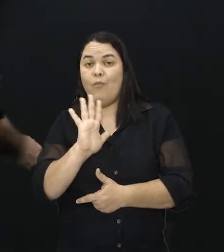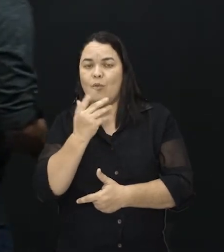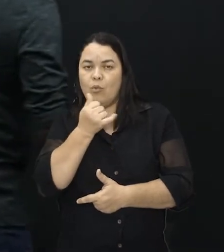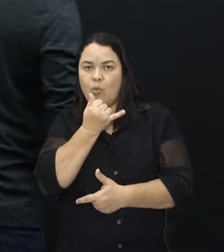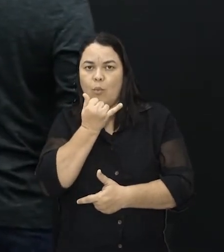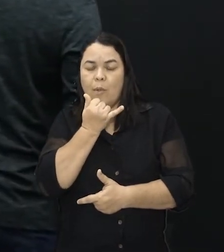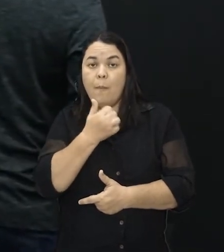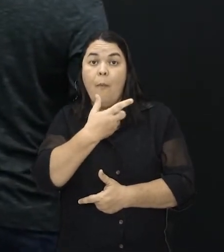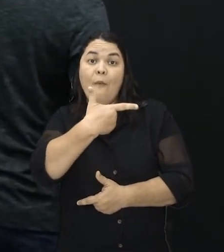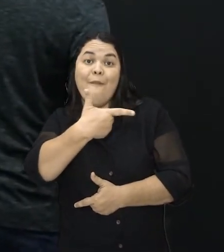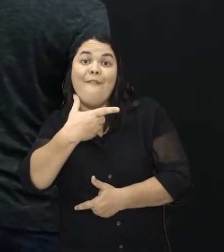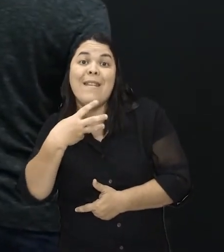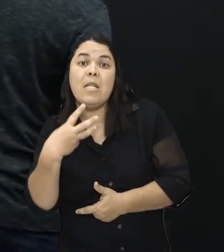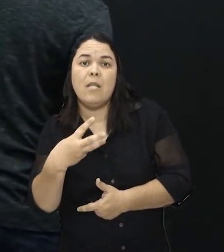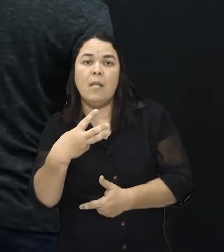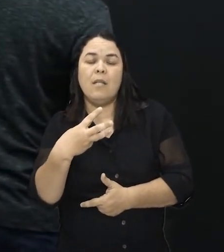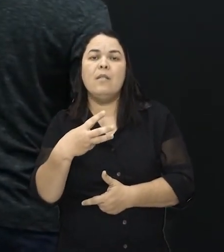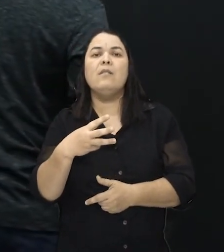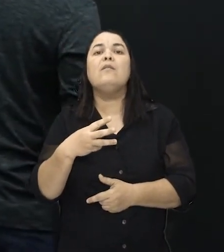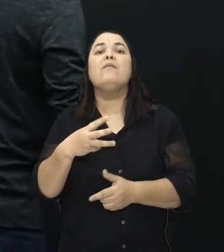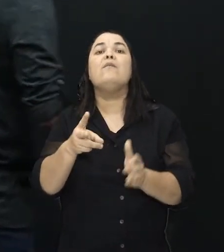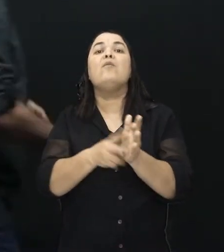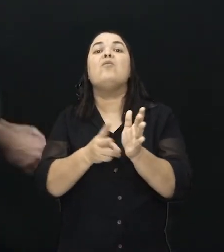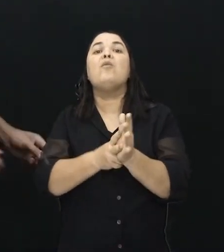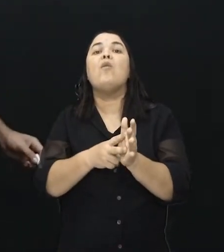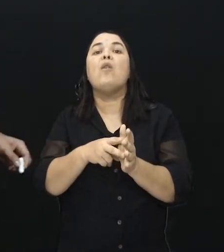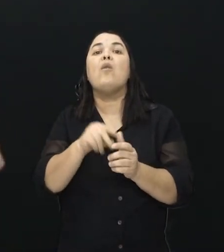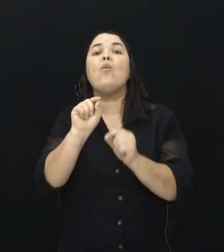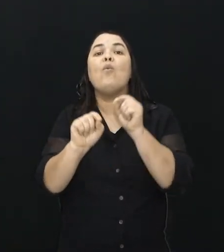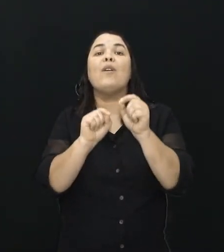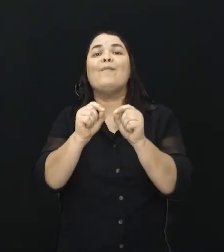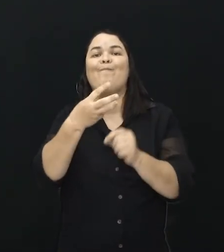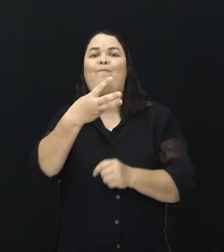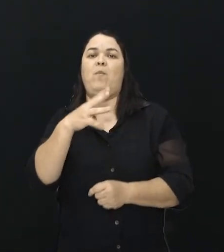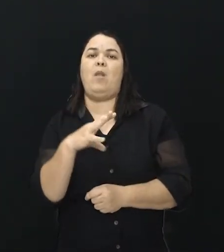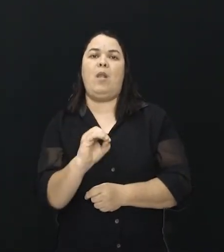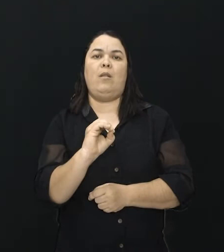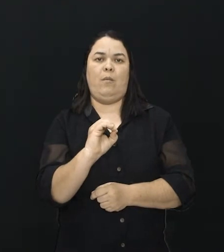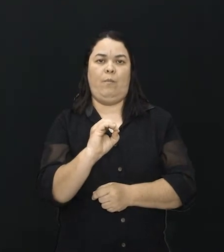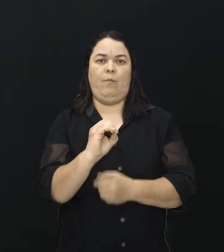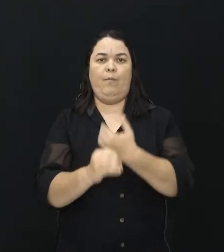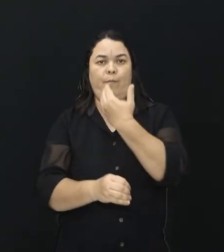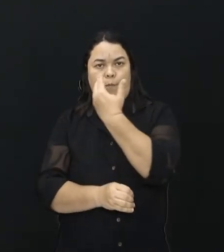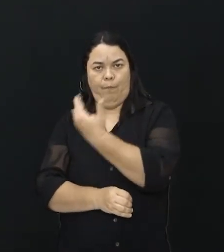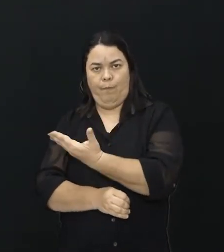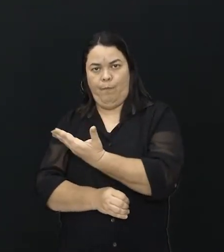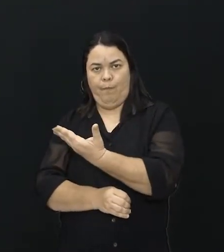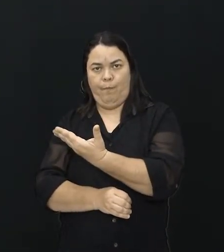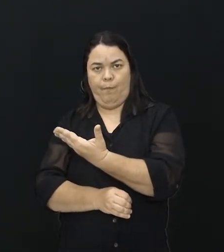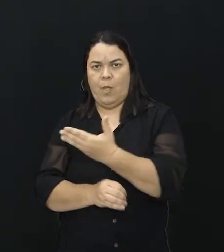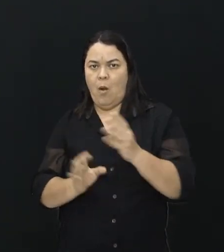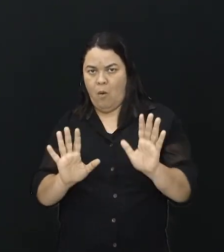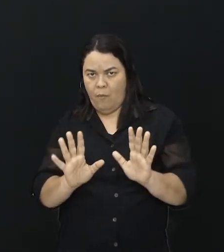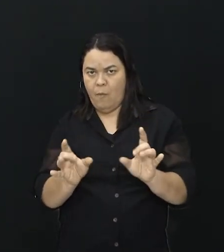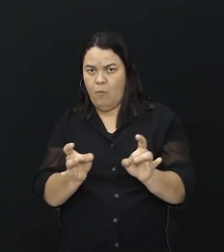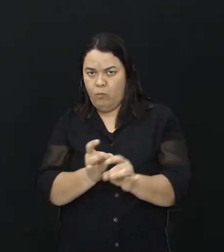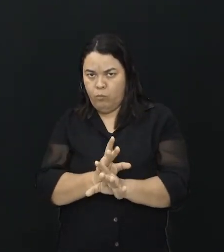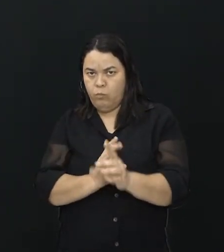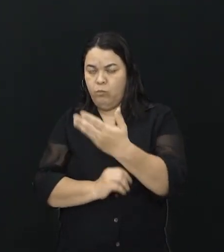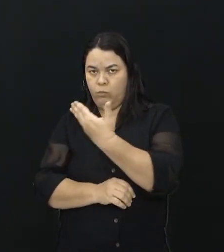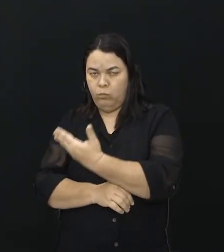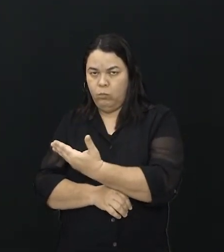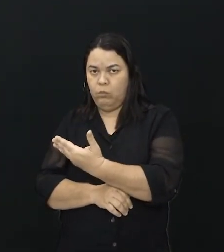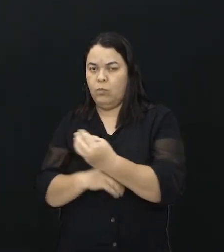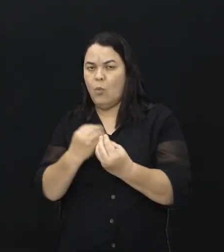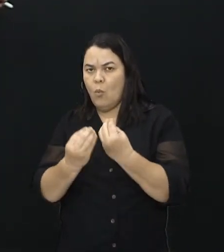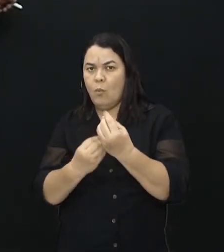23, nós acharemos como resultado igual a 30. E agora sim, vamos finalizar a nossa questão.